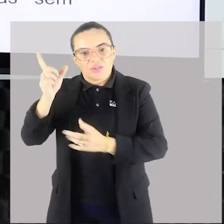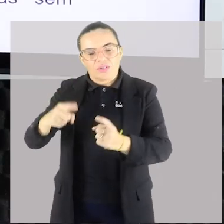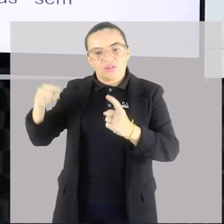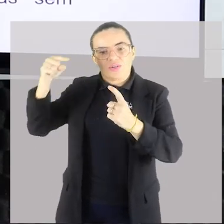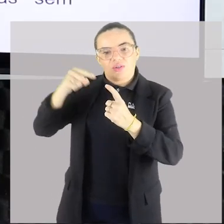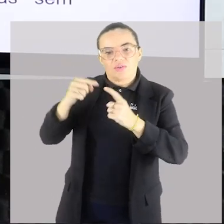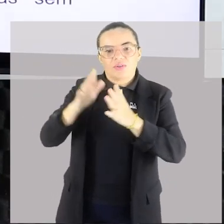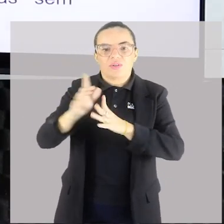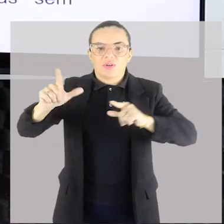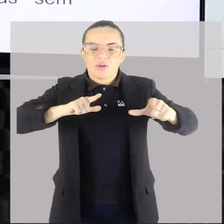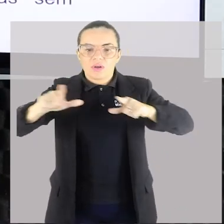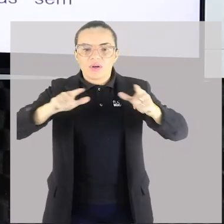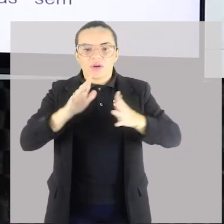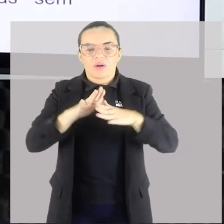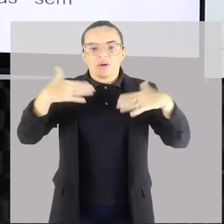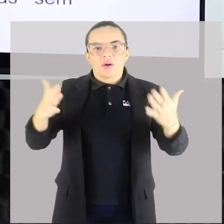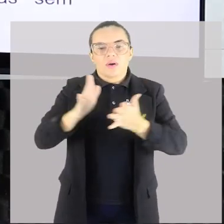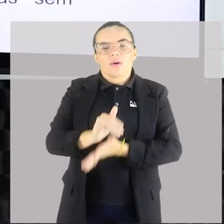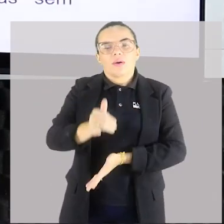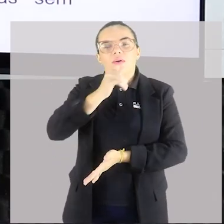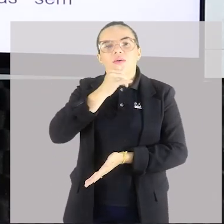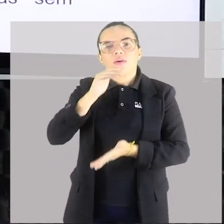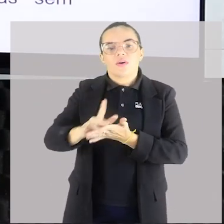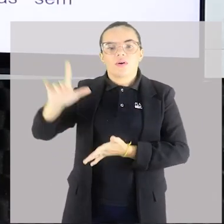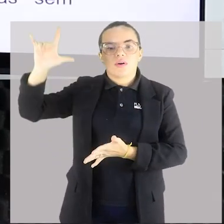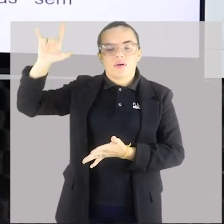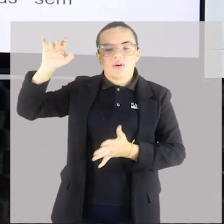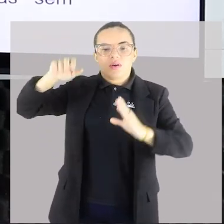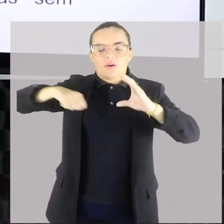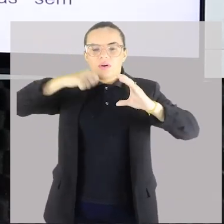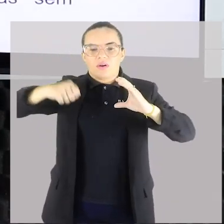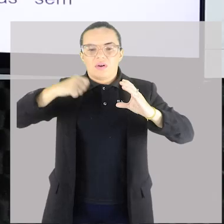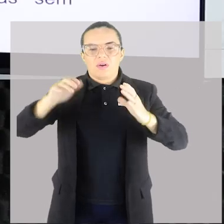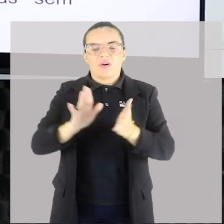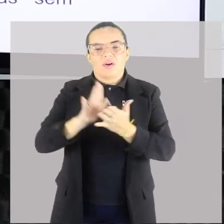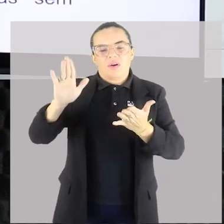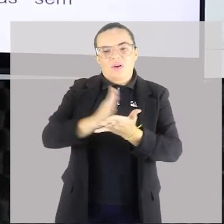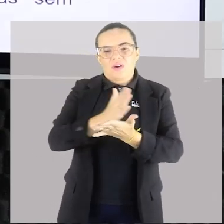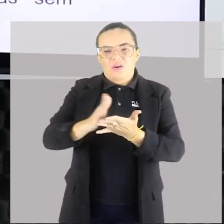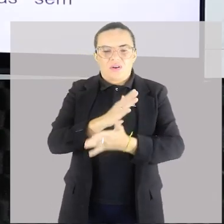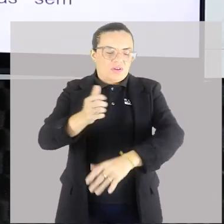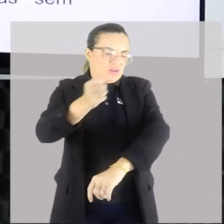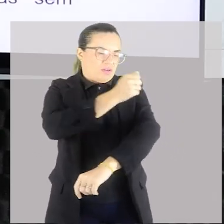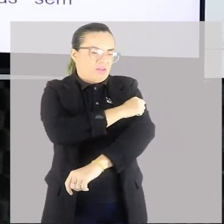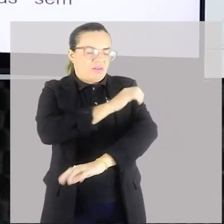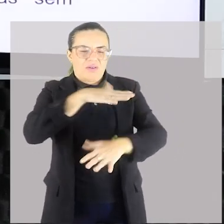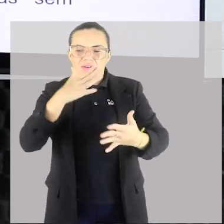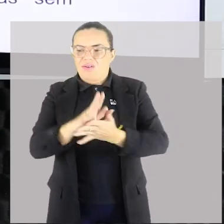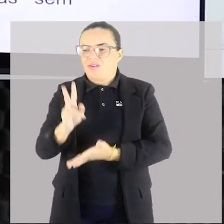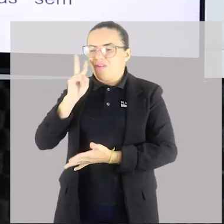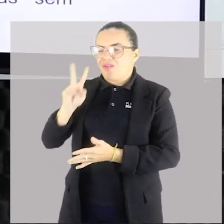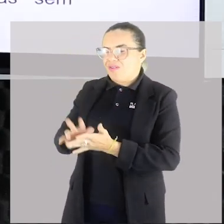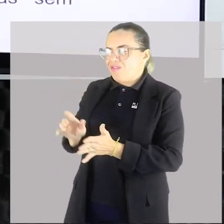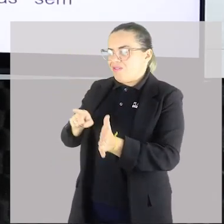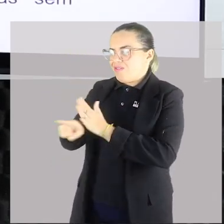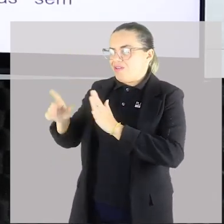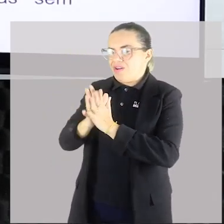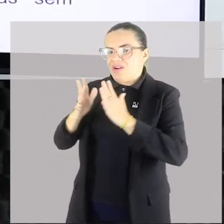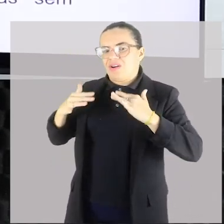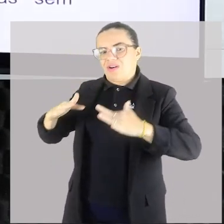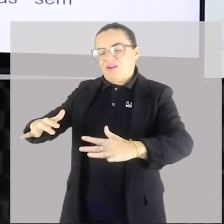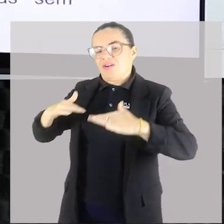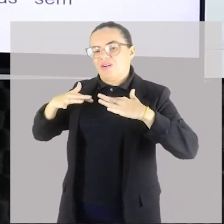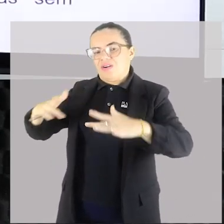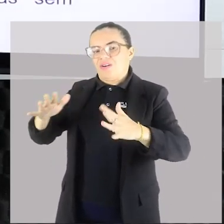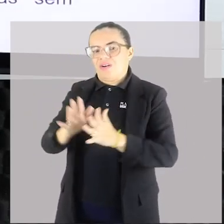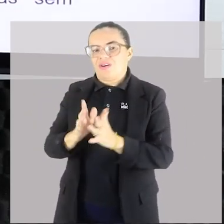por exemplo, isso em Instagram ou em outros vídeos, alguns alunos já mandaram isso. Olha aí, professor, a movimentação, isso seria